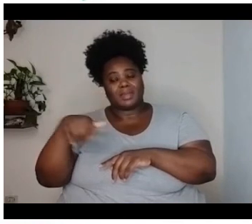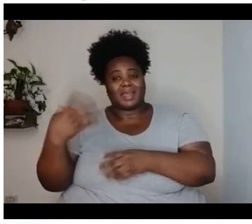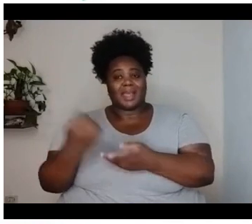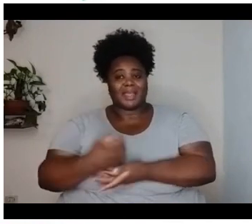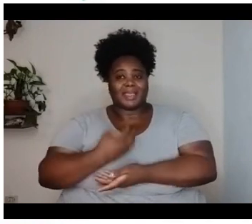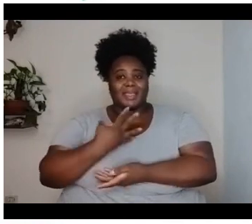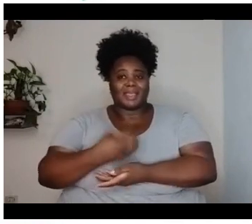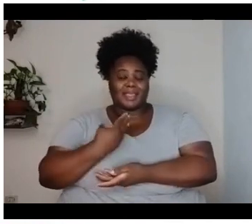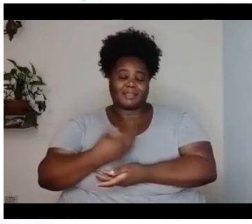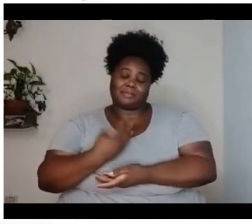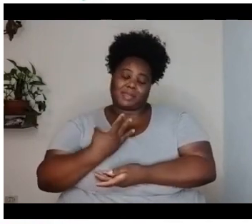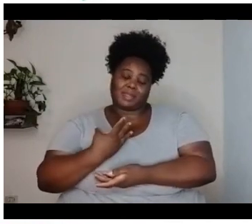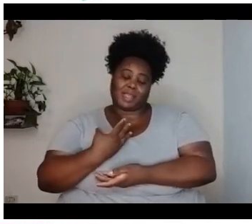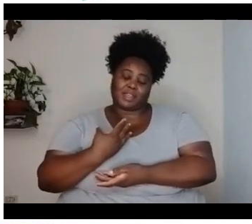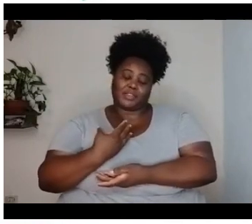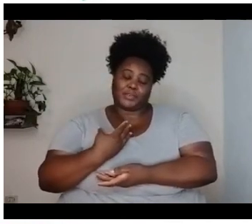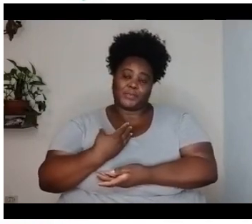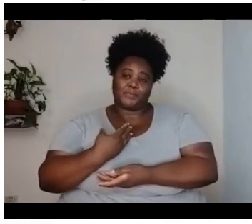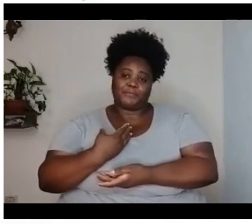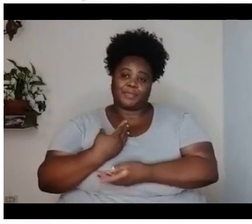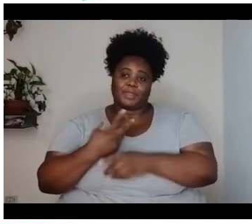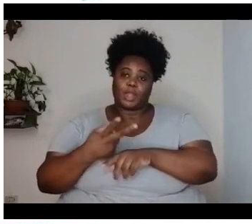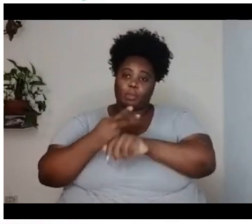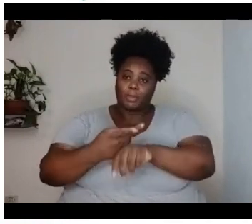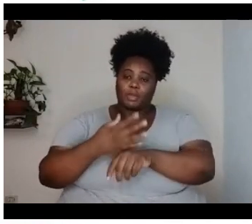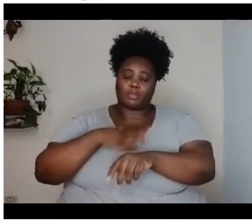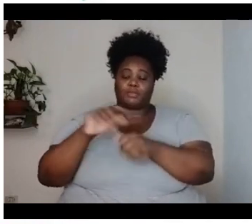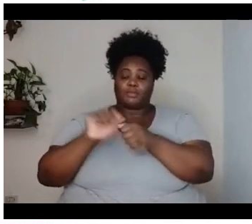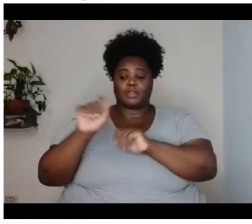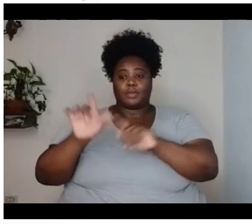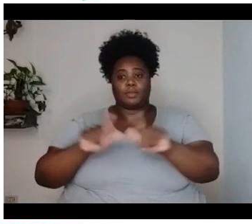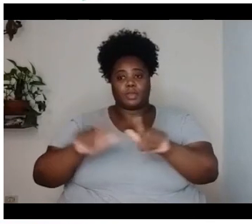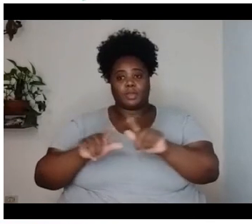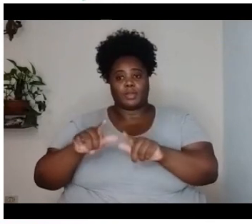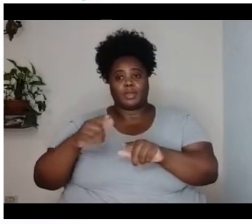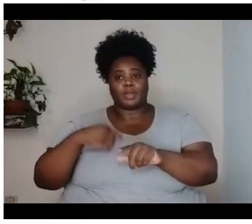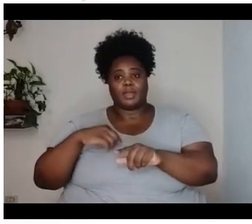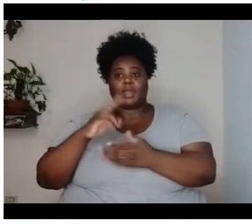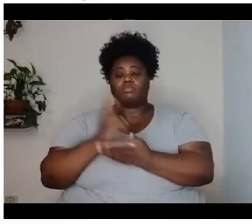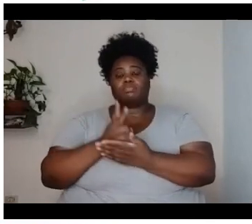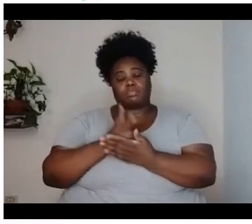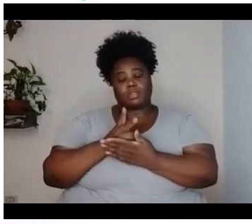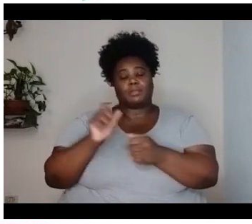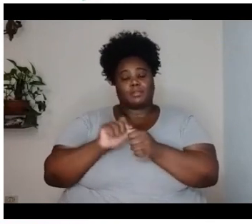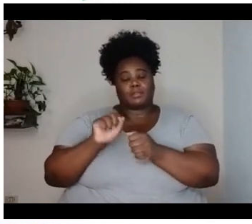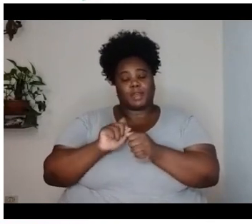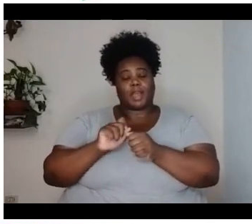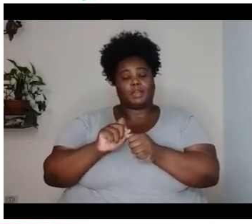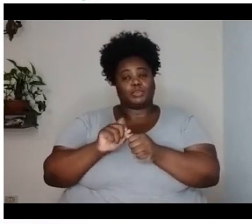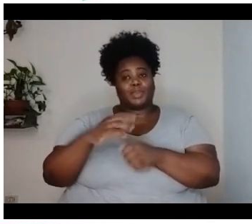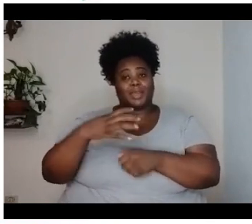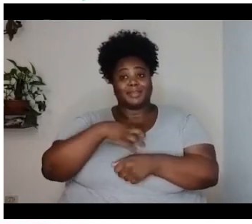sensibilidade, né? Eu procuro fazer meu trabalho, né? Eu acabo levando essa sensibilidade que a gente